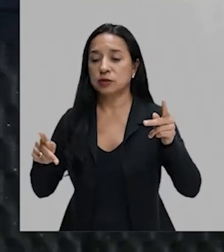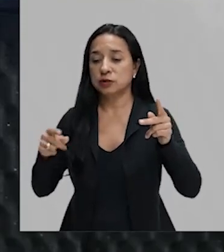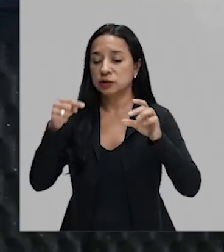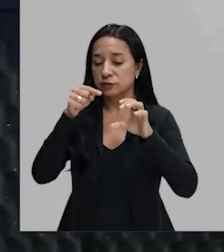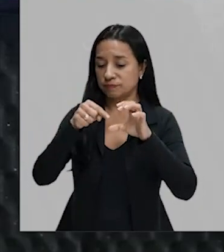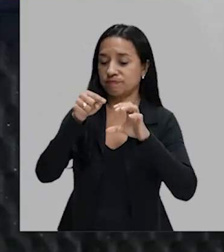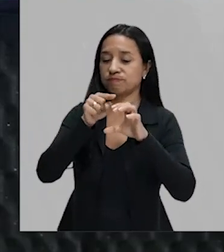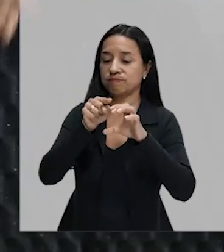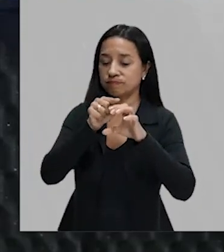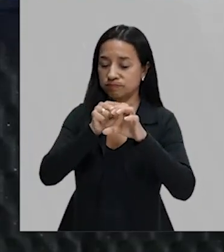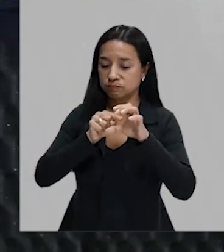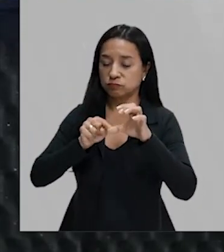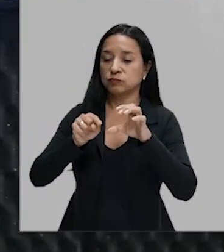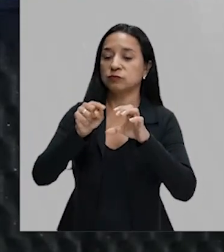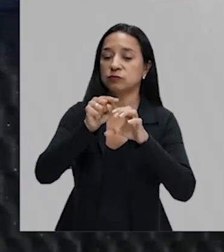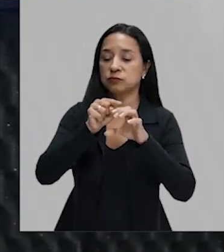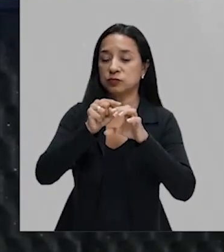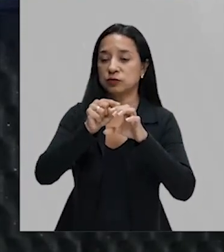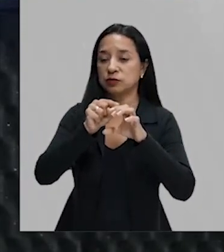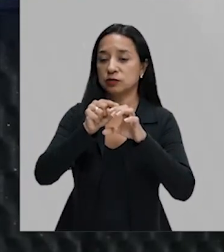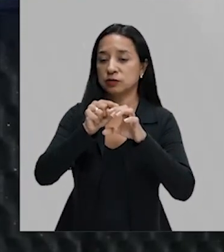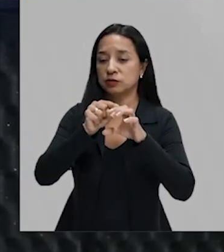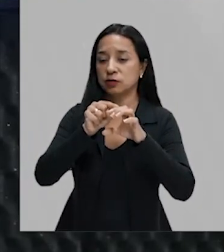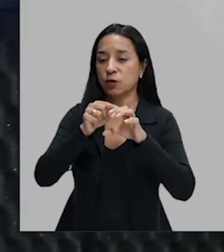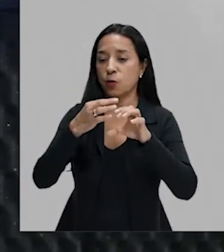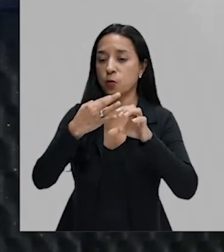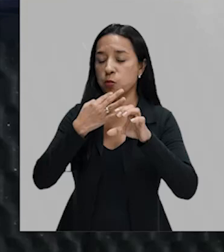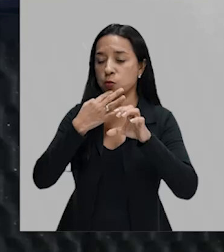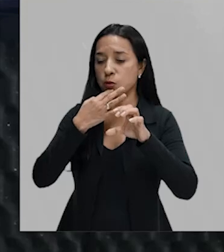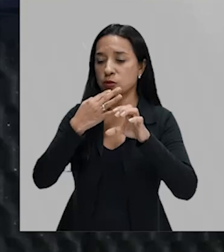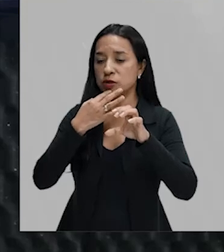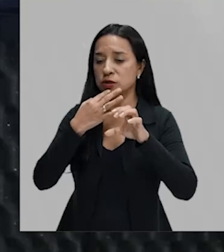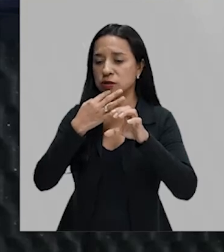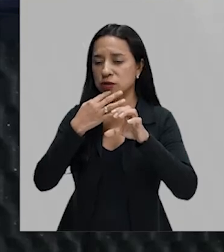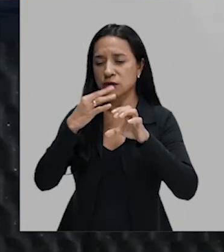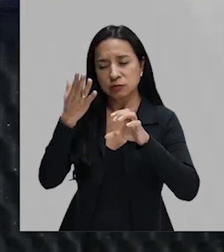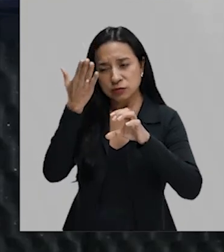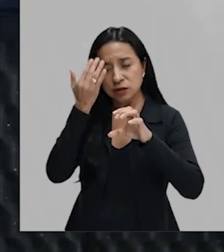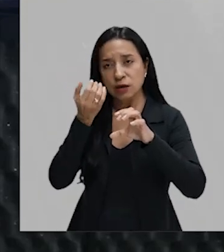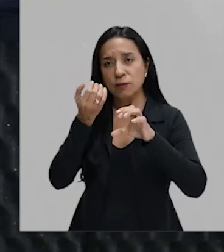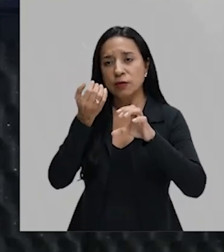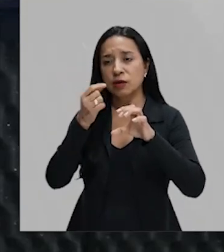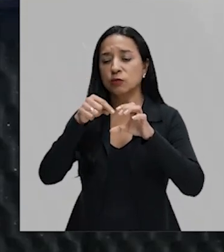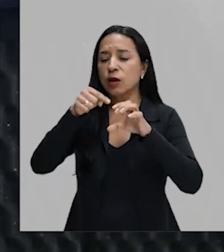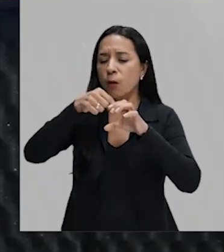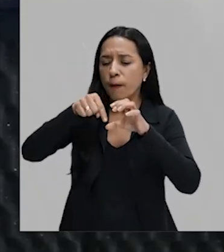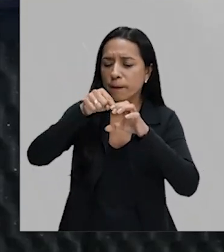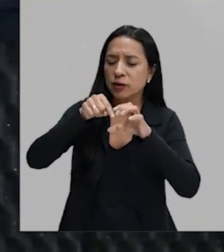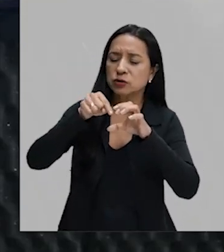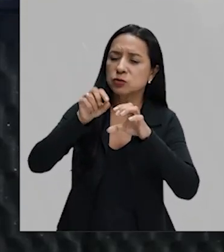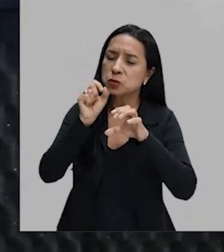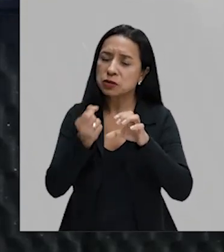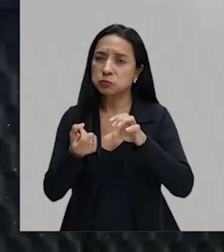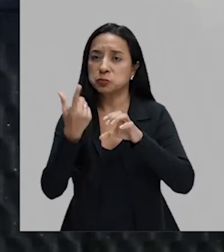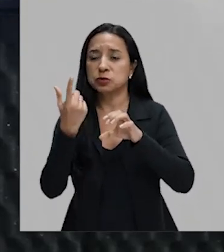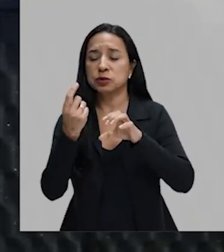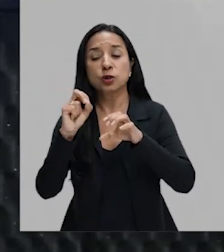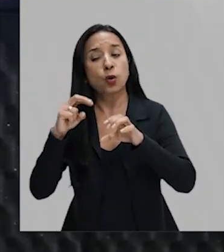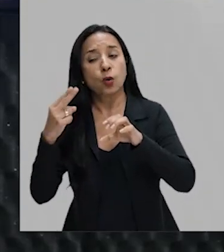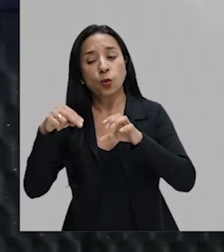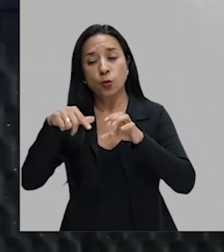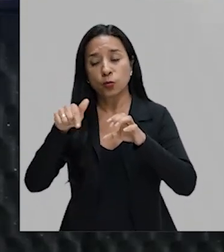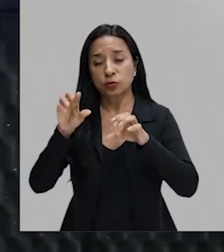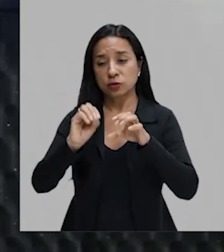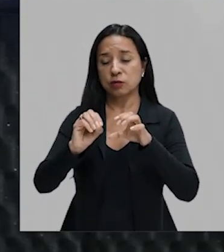na superfície que servem para reconhecer quando determinada partícula é um corpo estranho ou não. E aí, quando